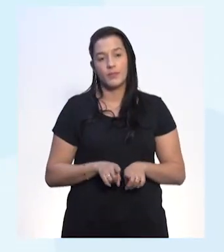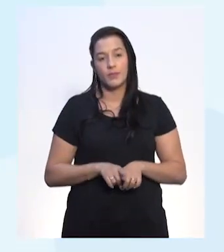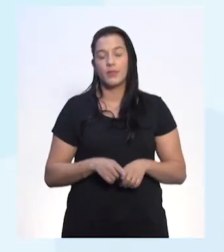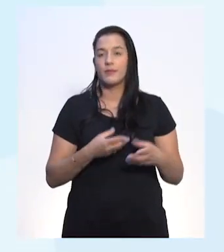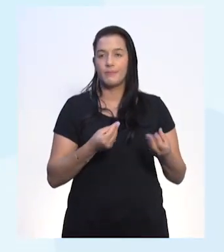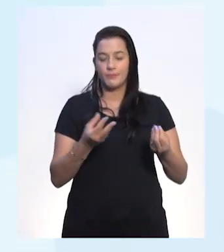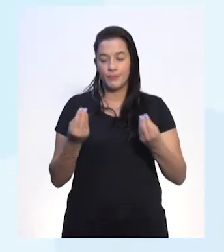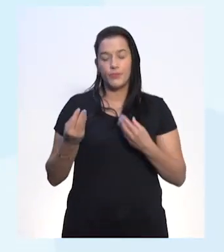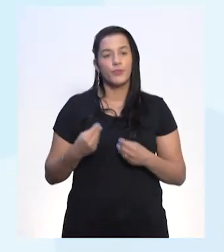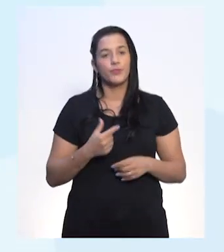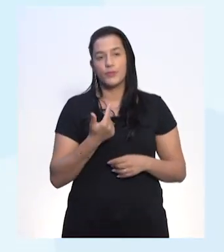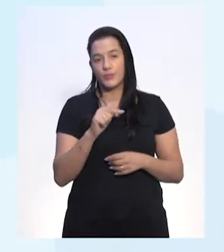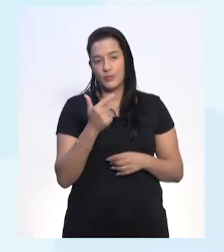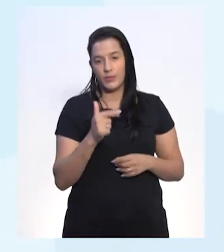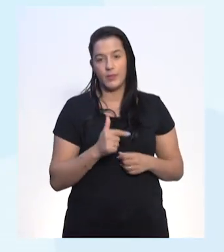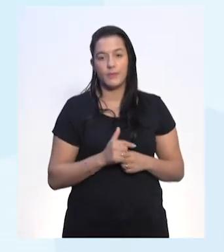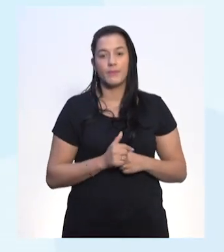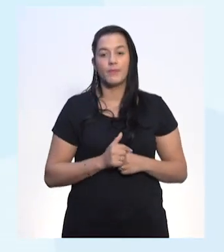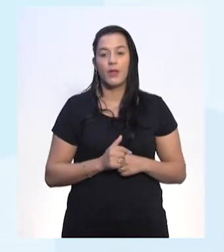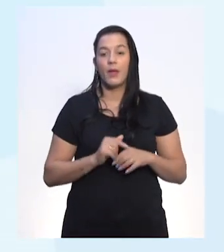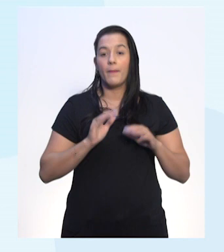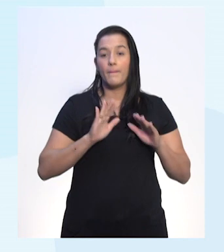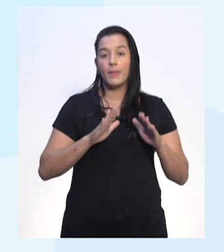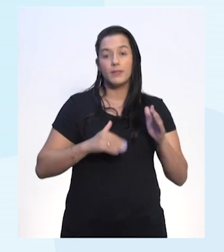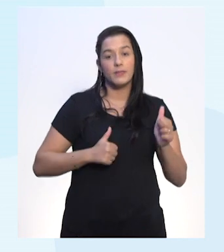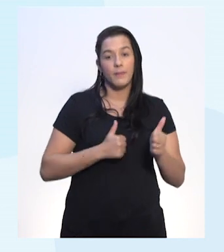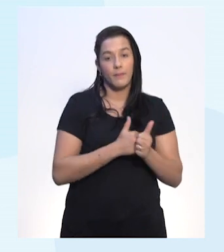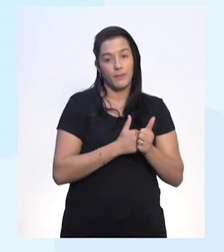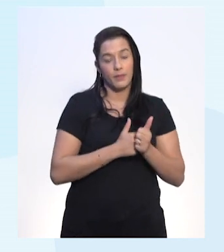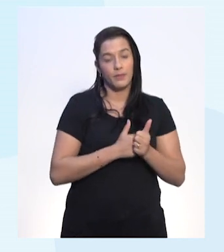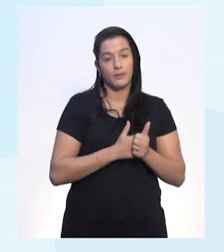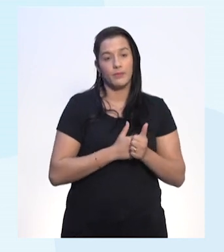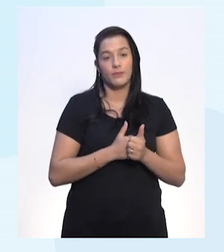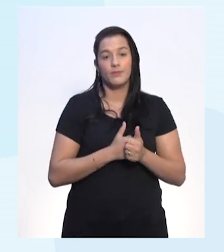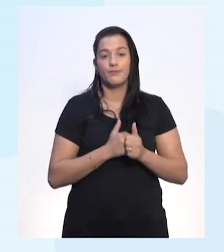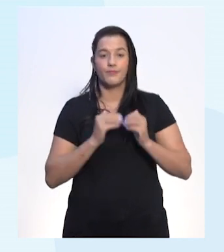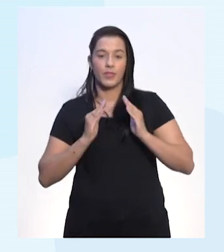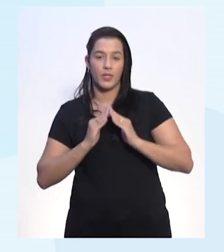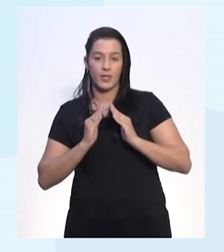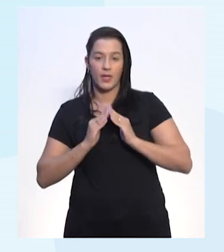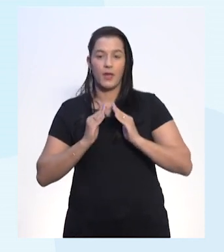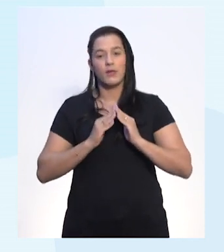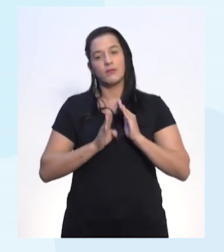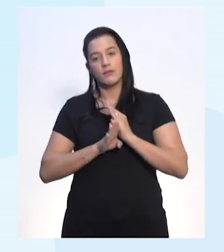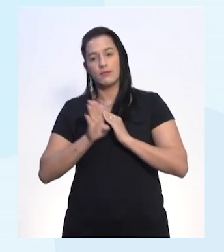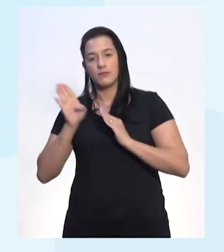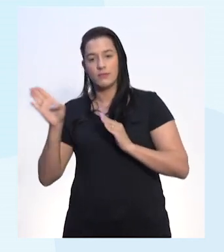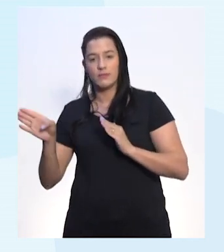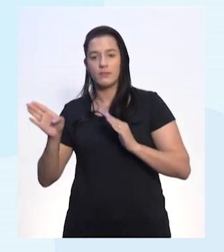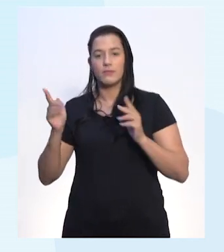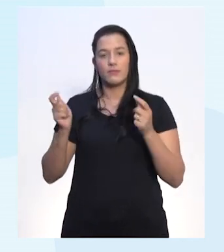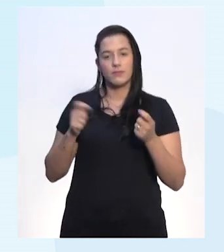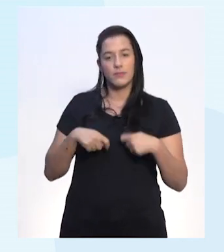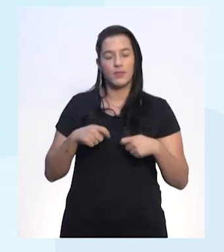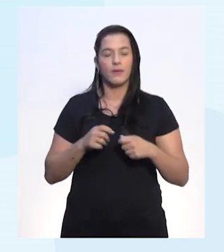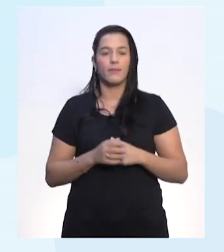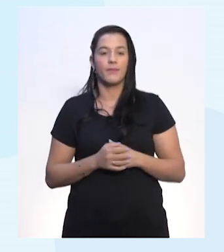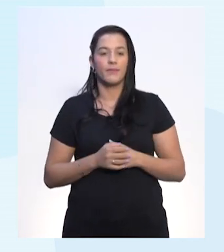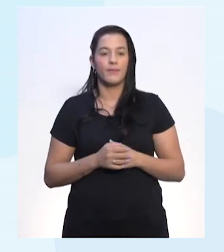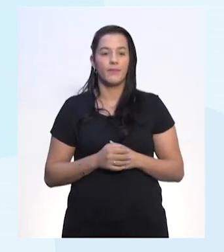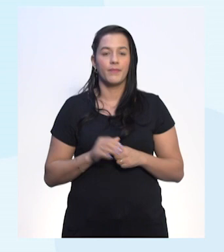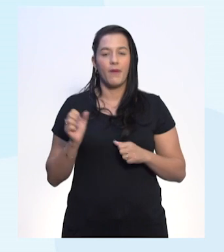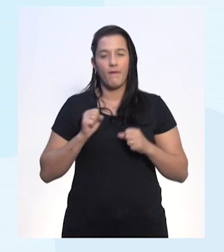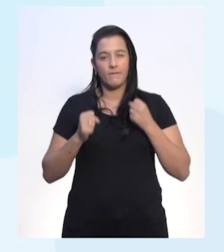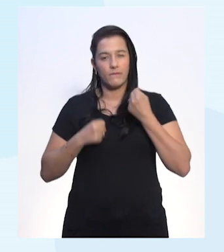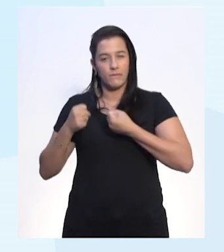dos lugares a gente não tem isso. Mas também se é perto ali, né, da nossa residência, a gente ainda quebra um galho correndo